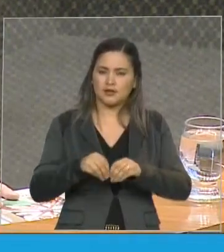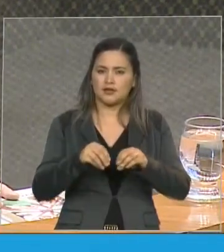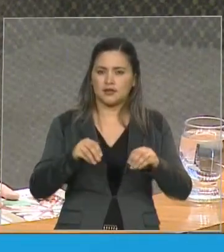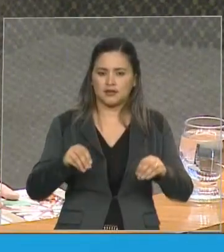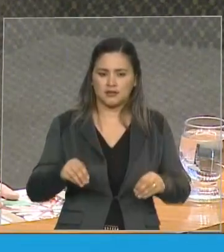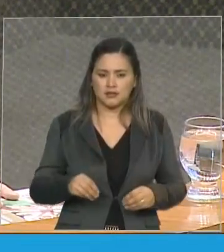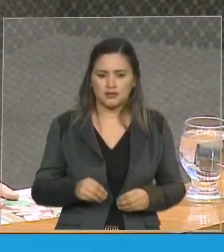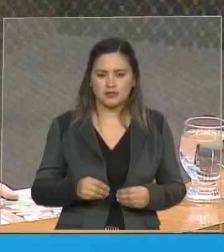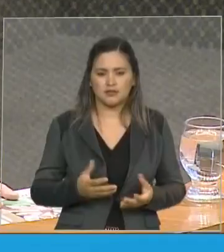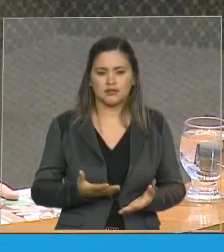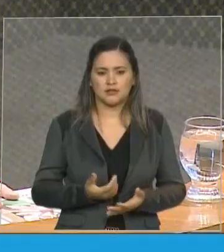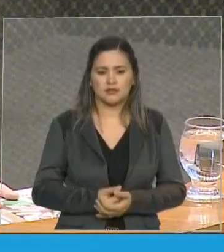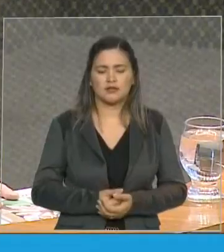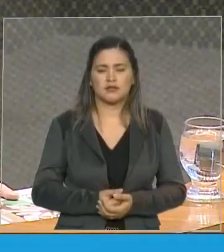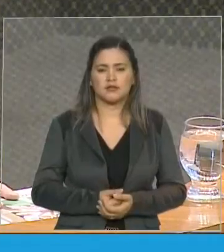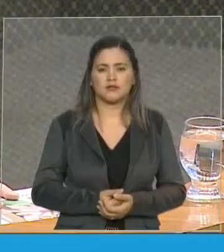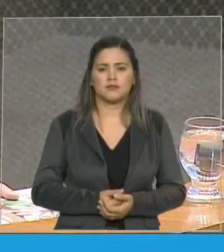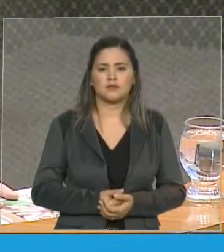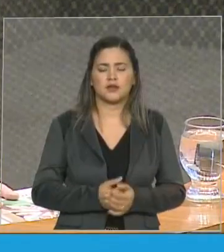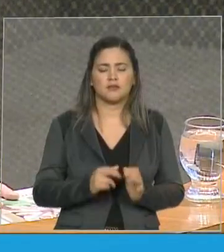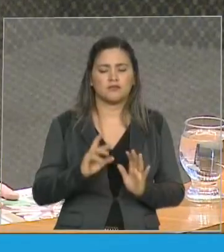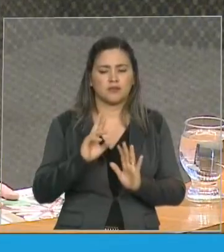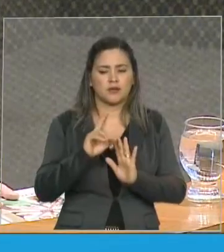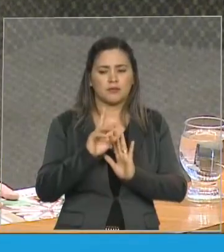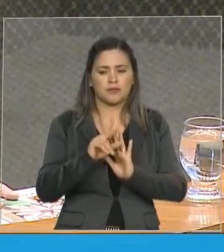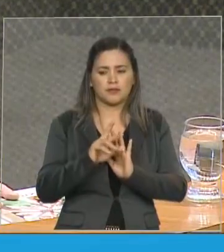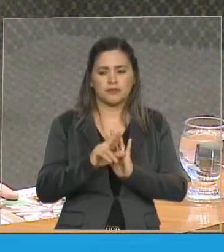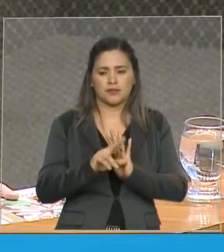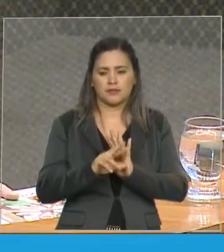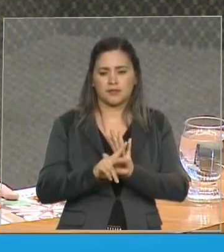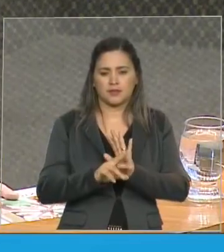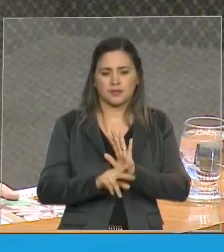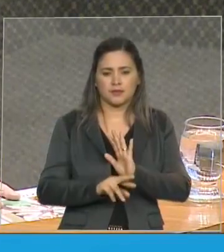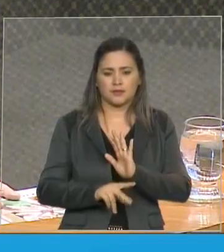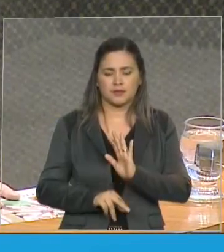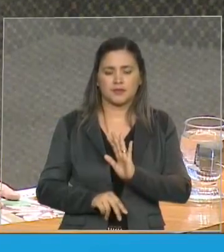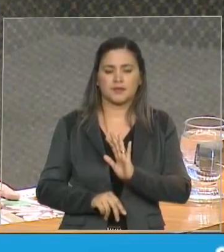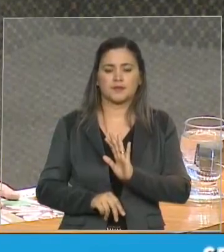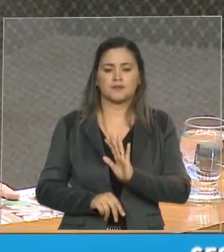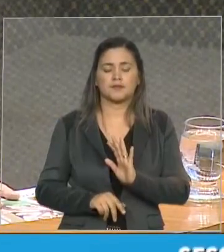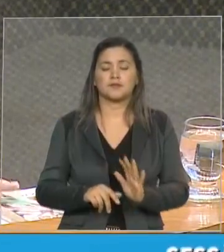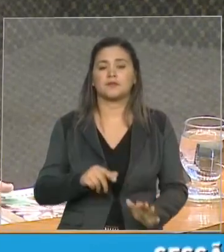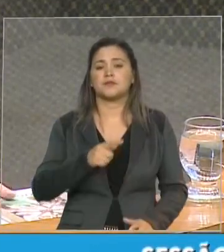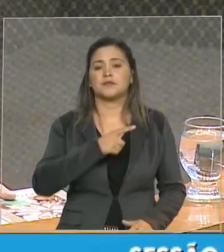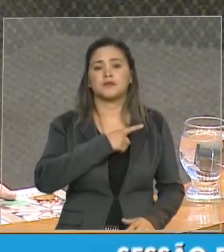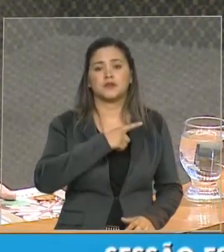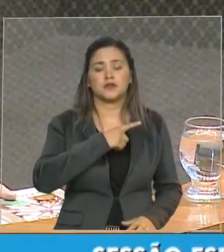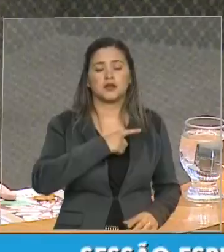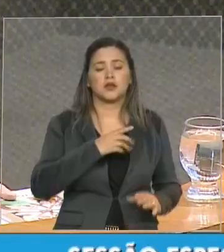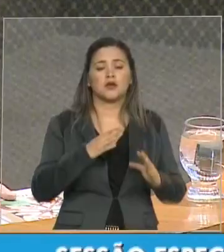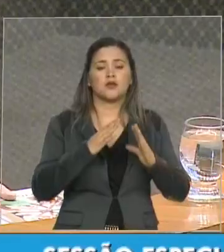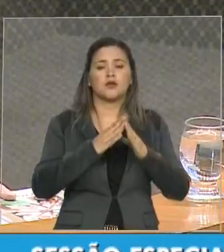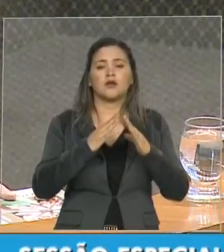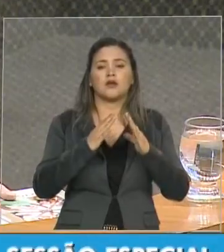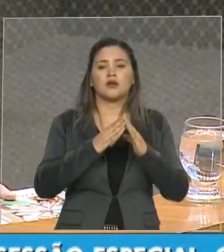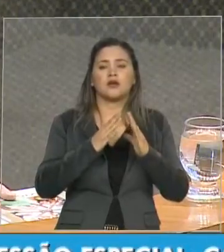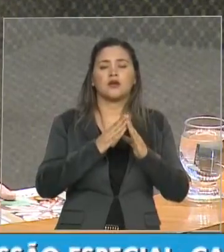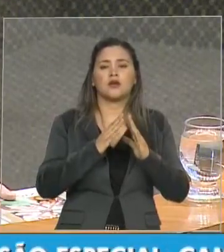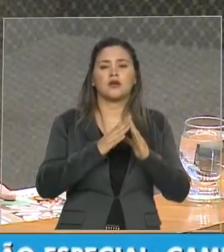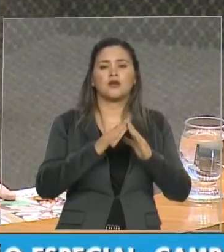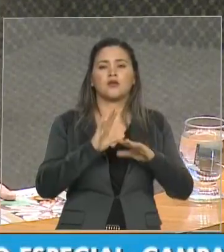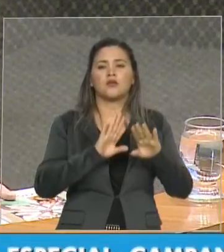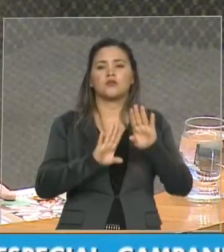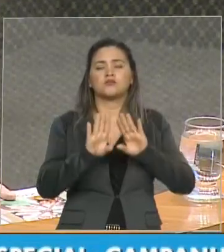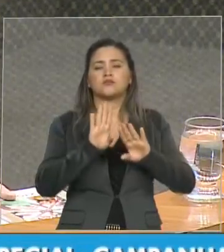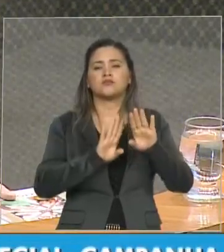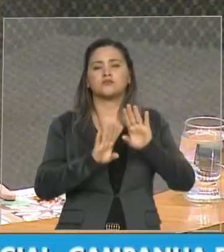Certamente que eu não vou citar todas, mas eu quero ao menos estas. Nós temos os centros de recuperação, as fazendas